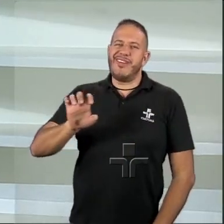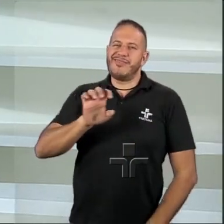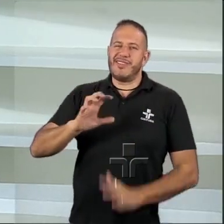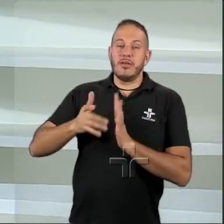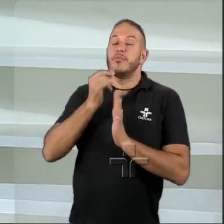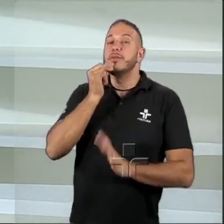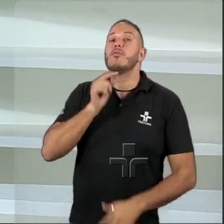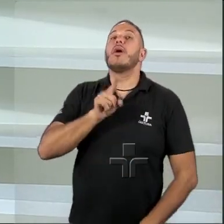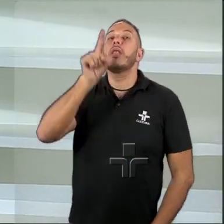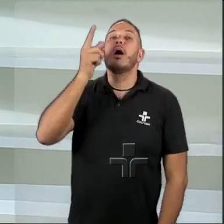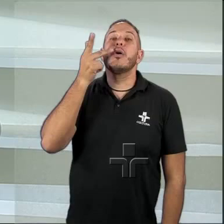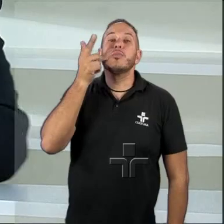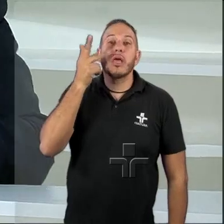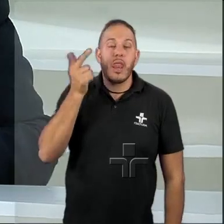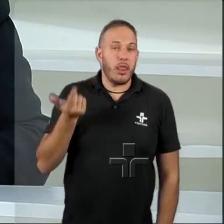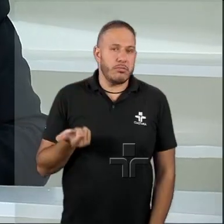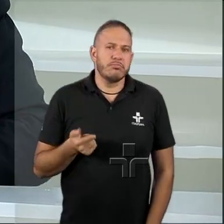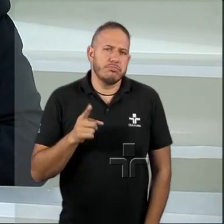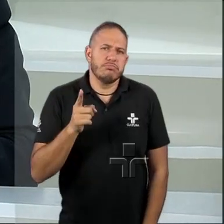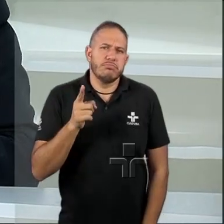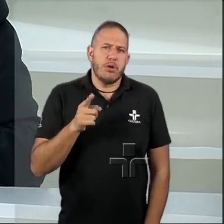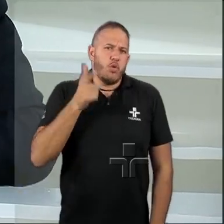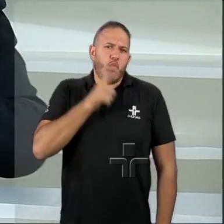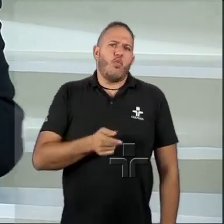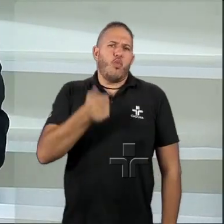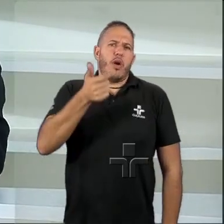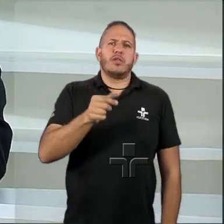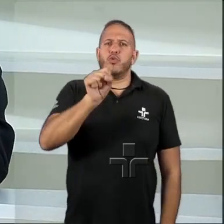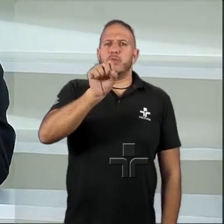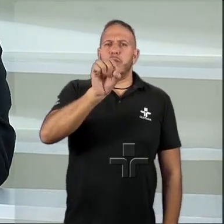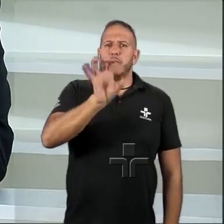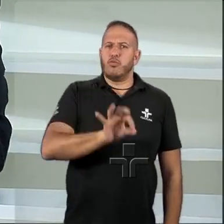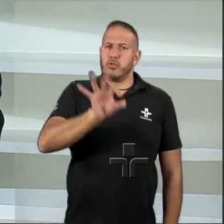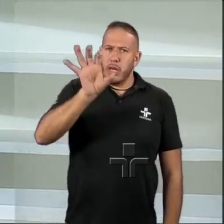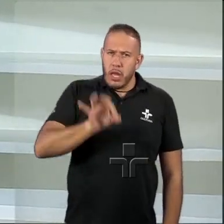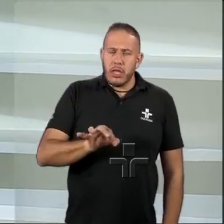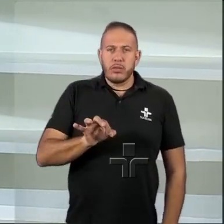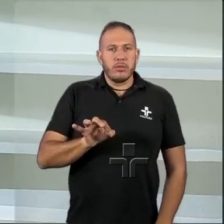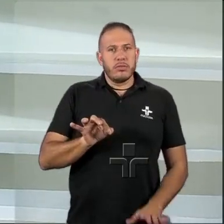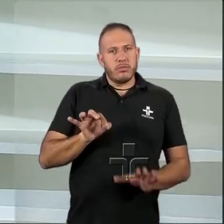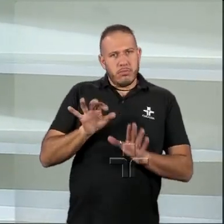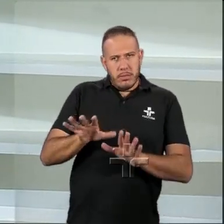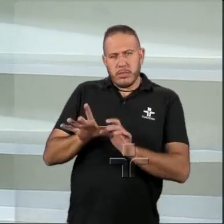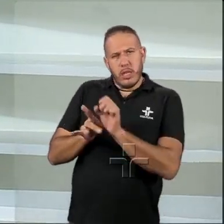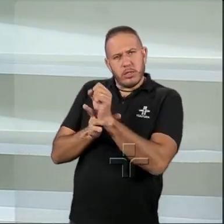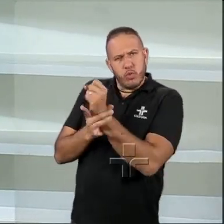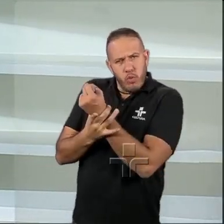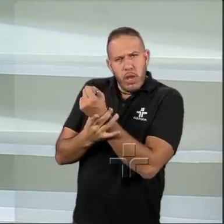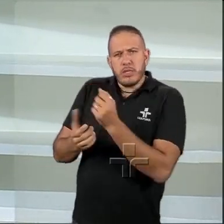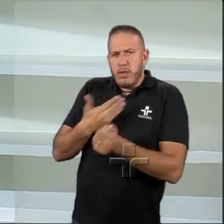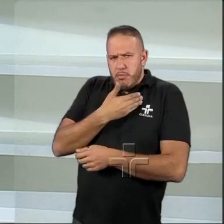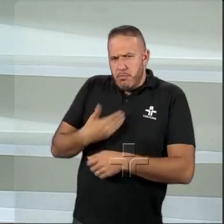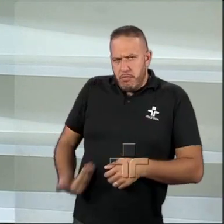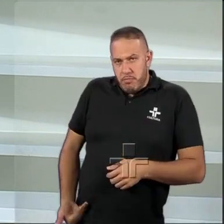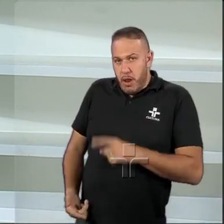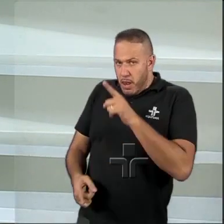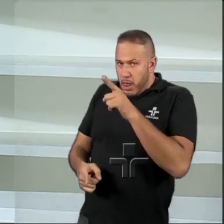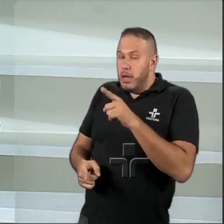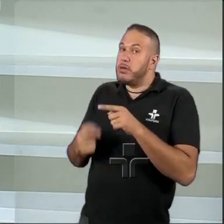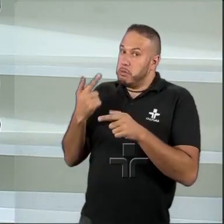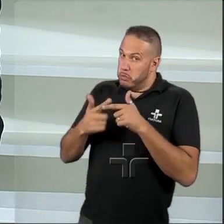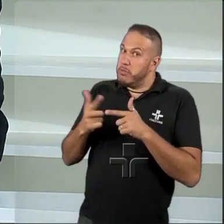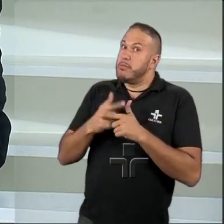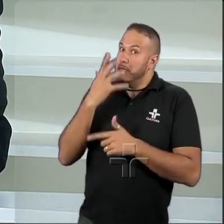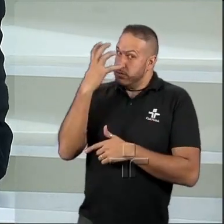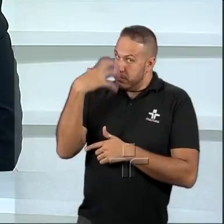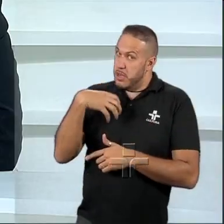Ceará, por exemplo, se elegeu com quase 80%, a parte da questão da segurança pública, que é um problema sério do